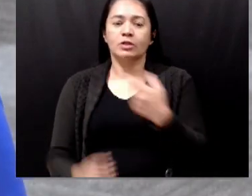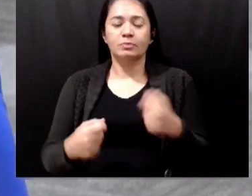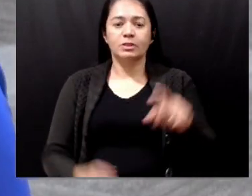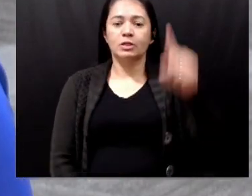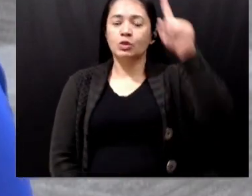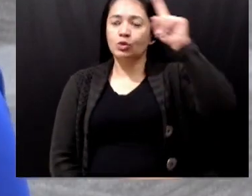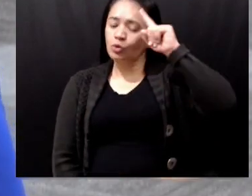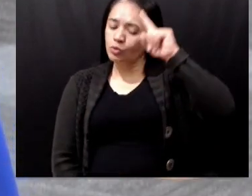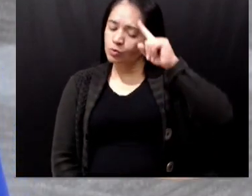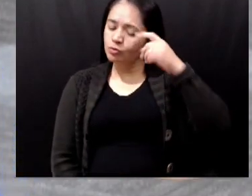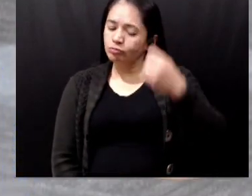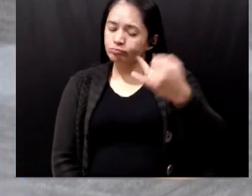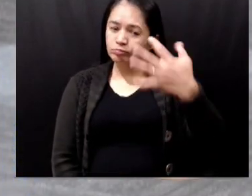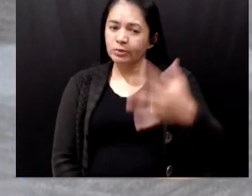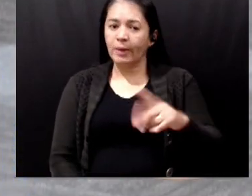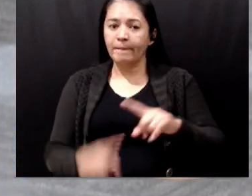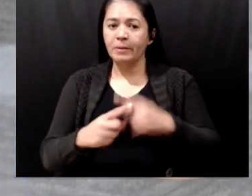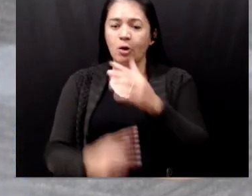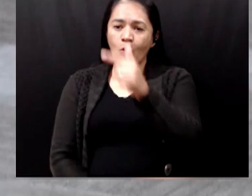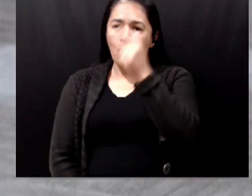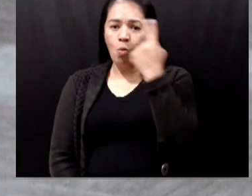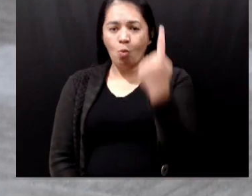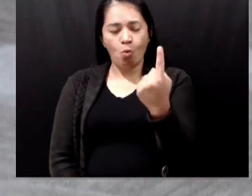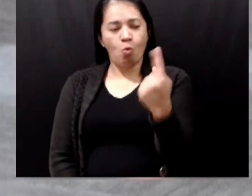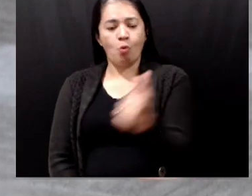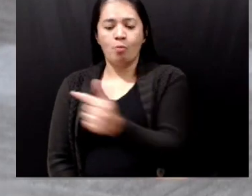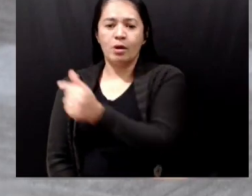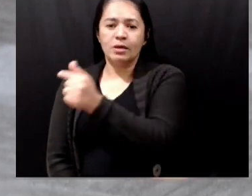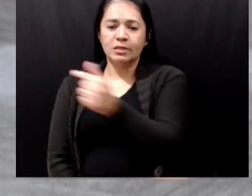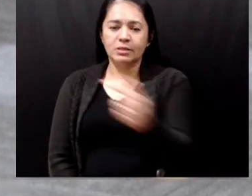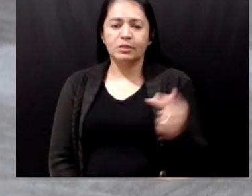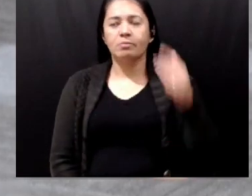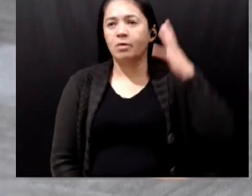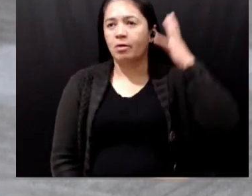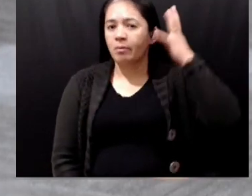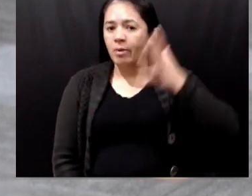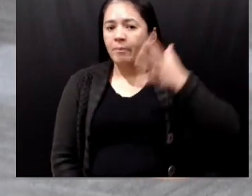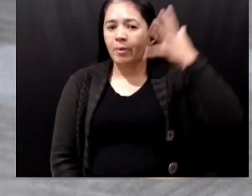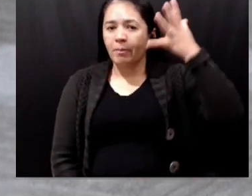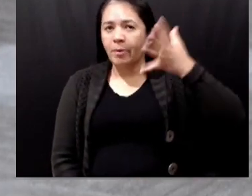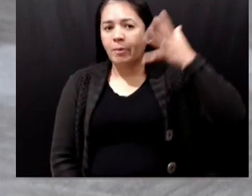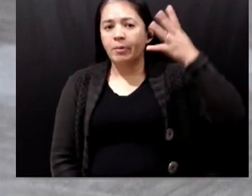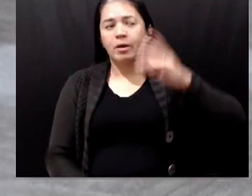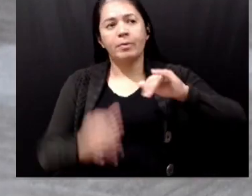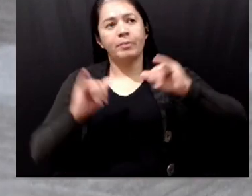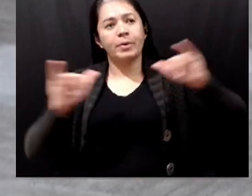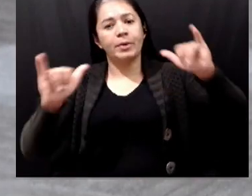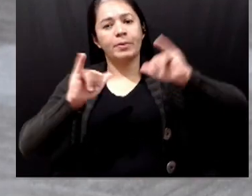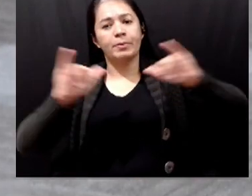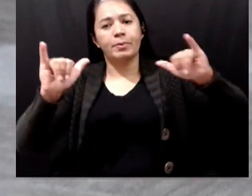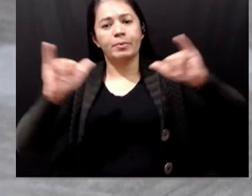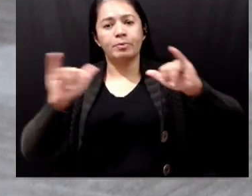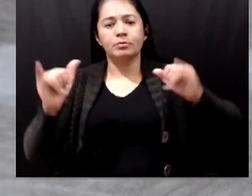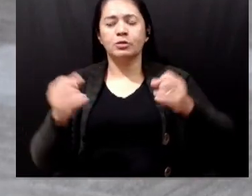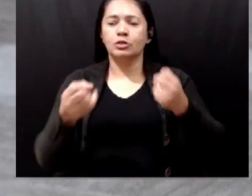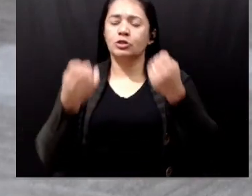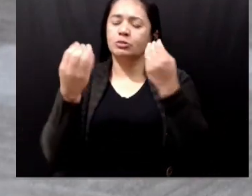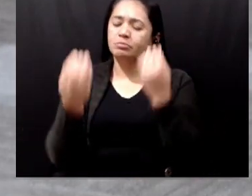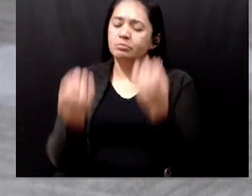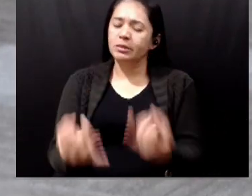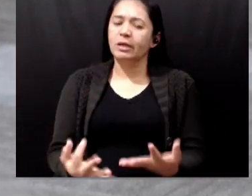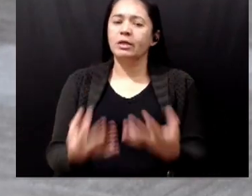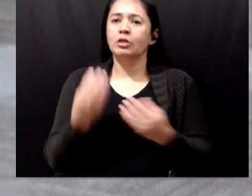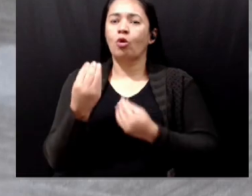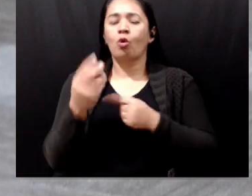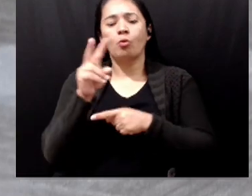uma semana de palestras e uma grande campanha sobre o cuidado, sobre a supervisão o tempo todo,